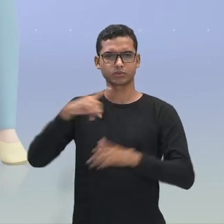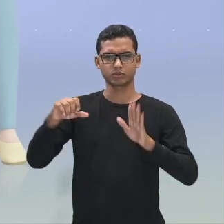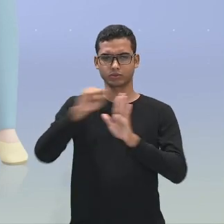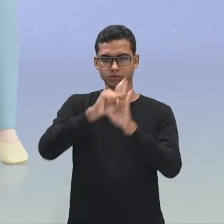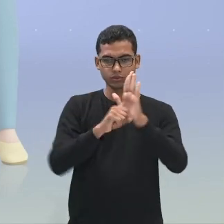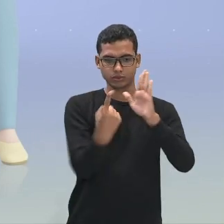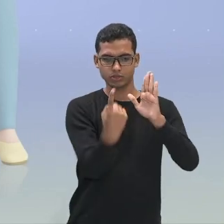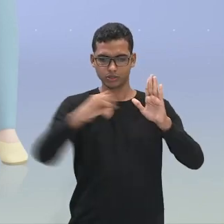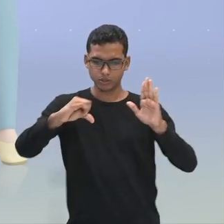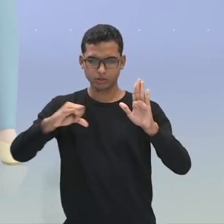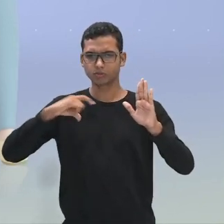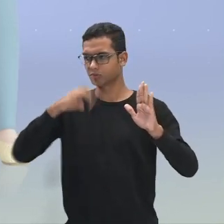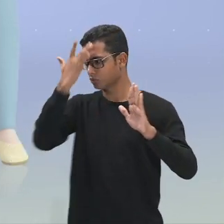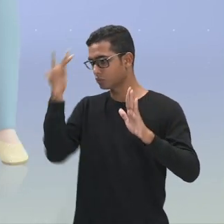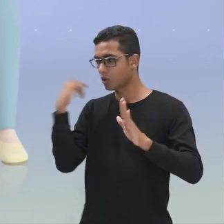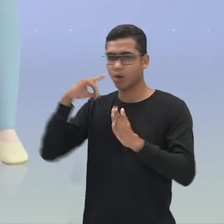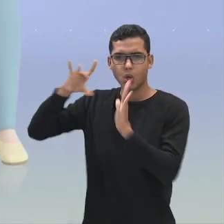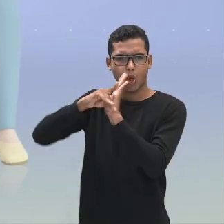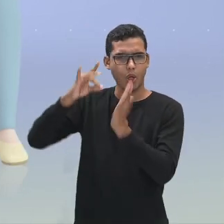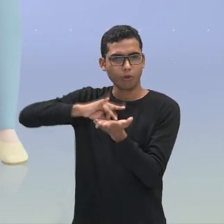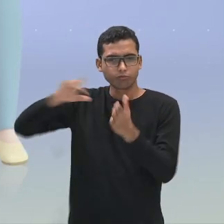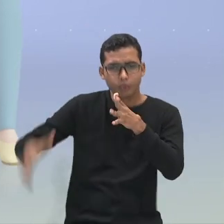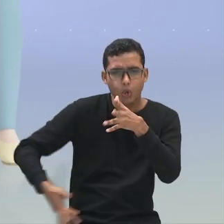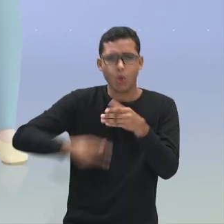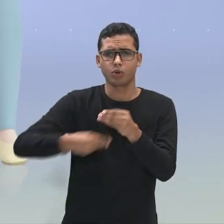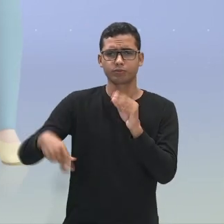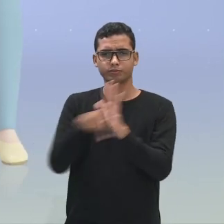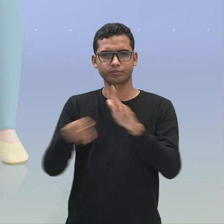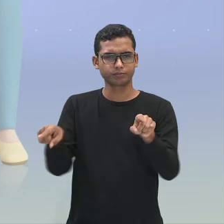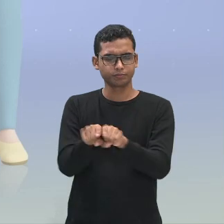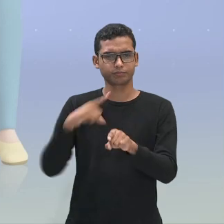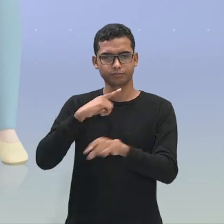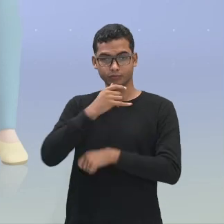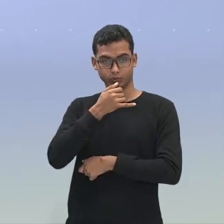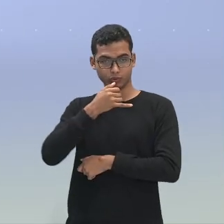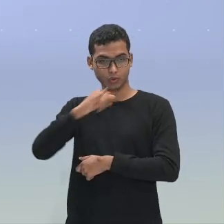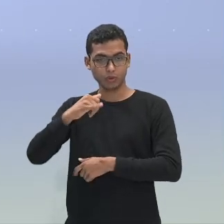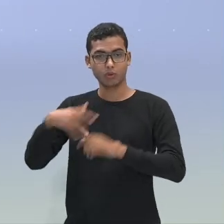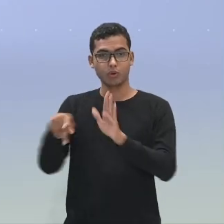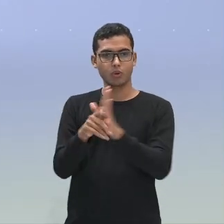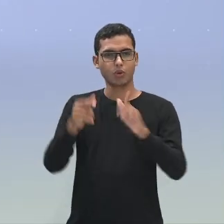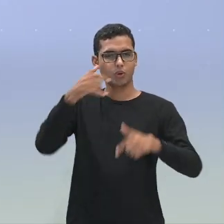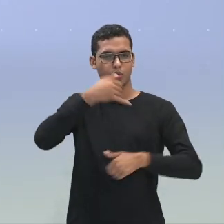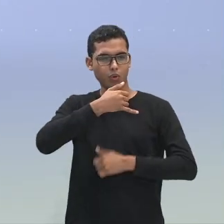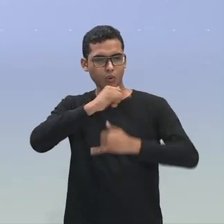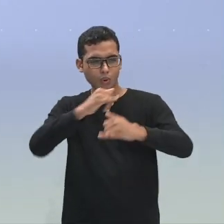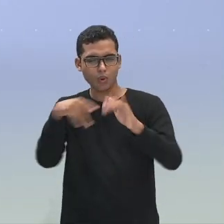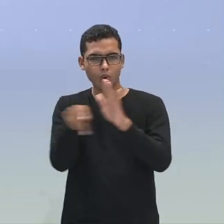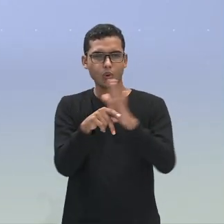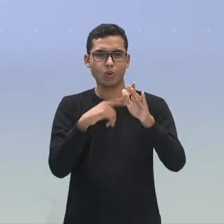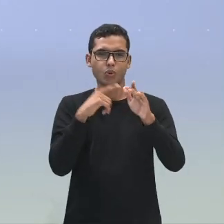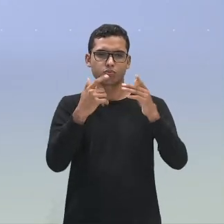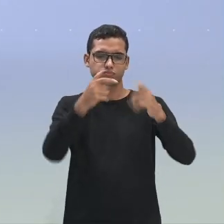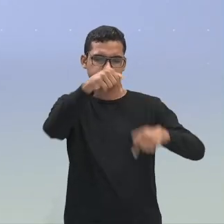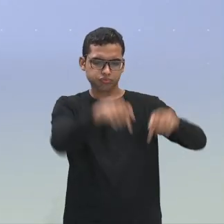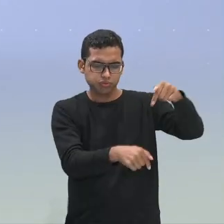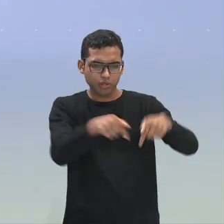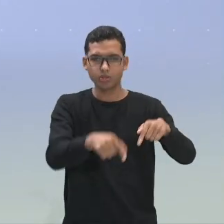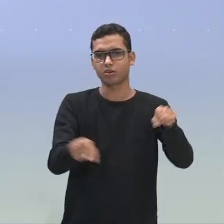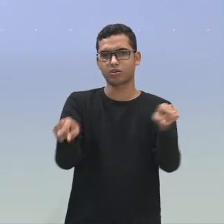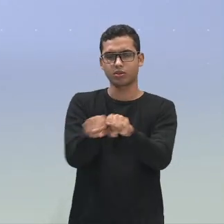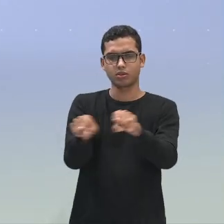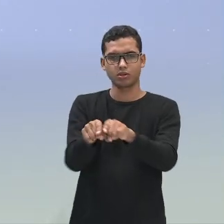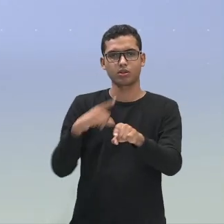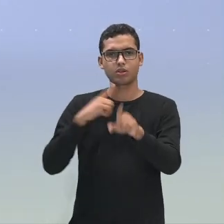Faraday contribuiu com suas leis da eletroquímica e descobriu a indução eletromagnética. Essa rápida jornada pela história destaca